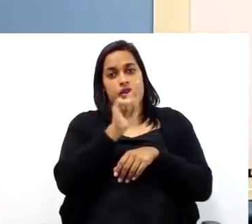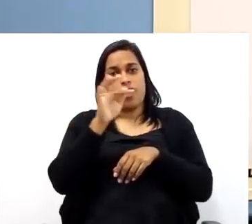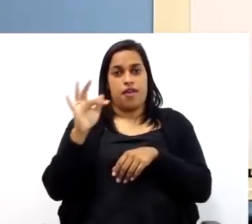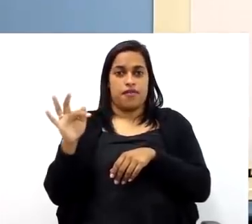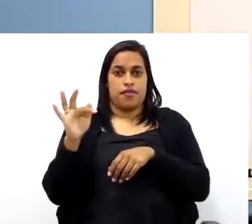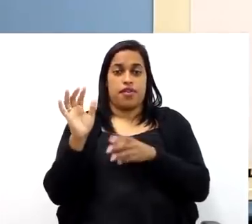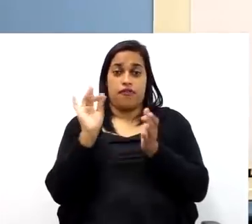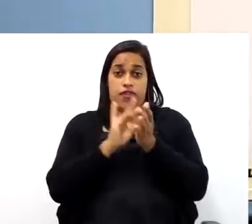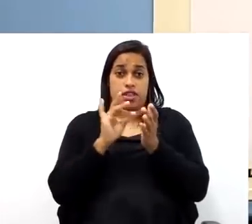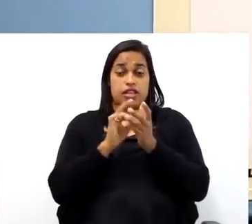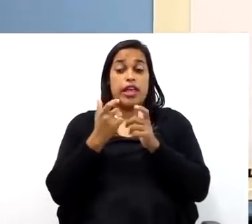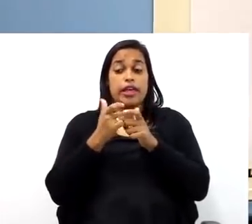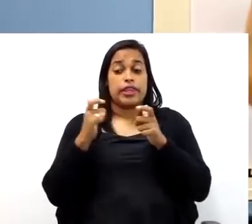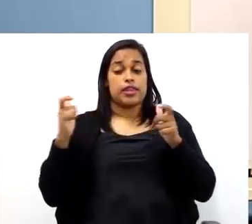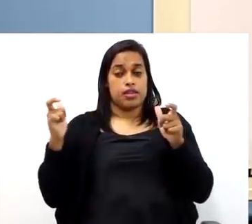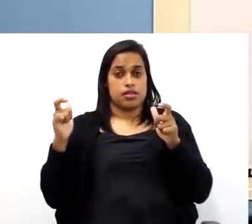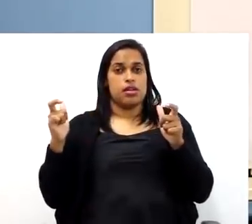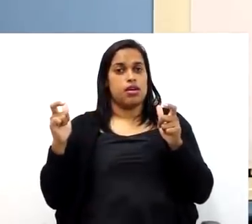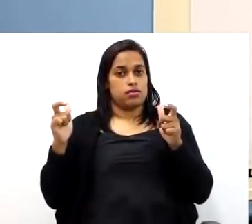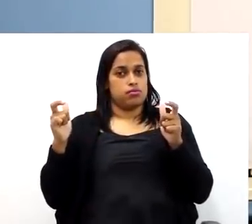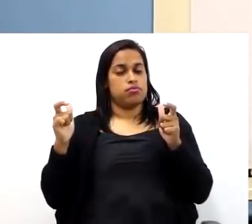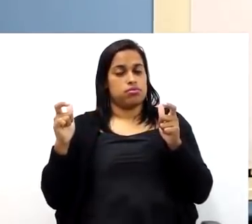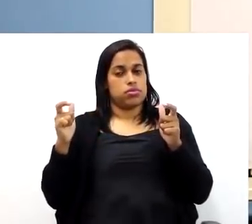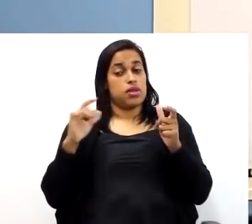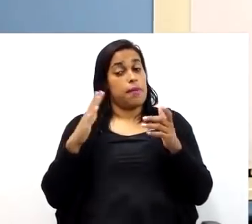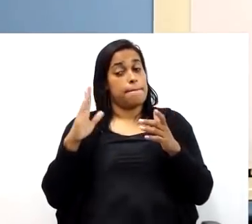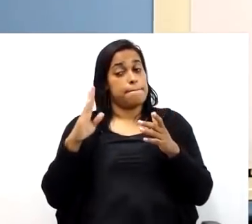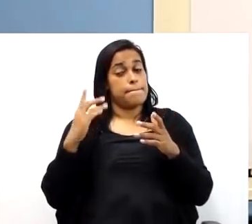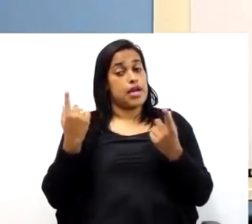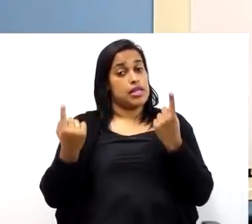a face BCGF. E